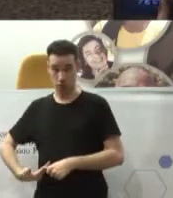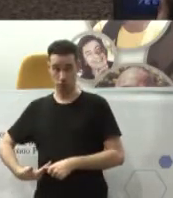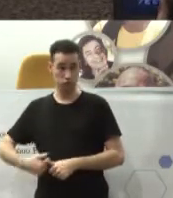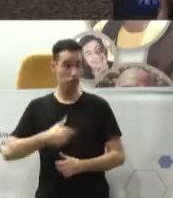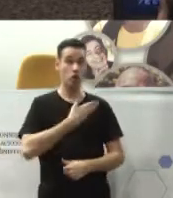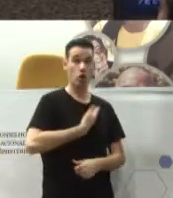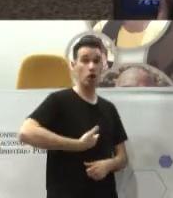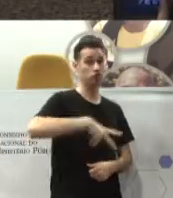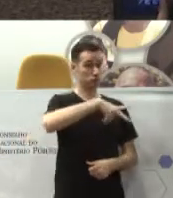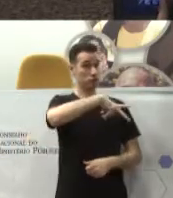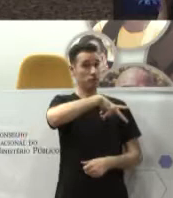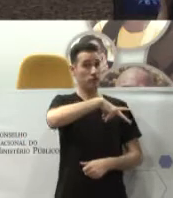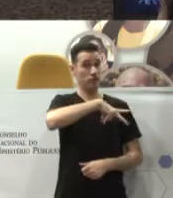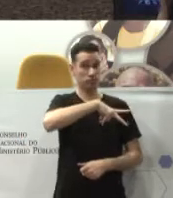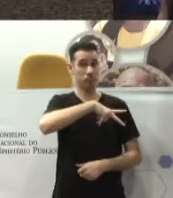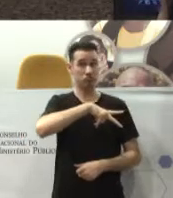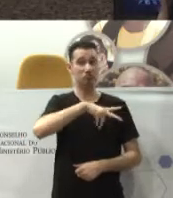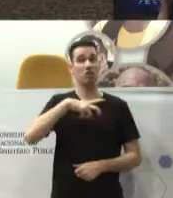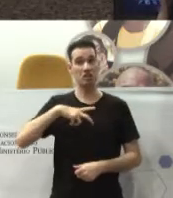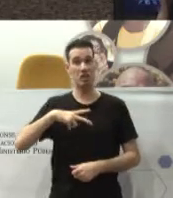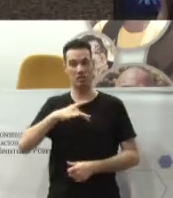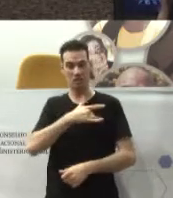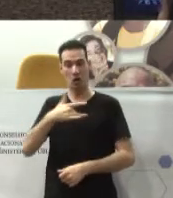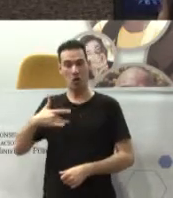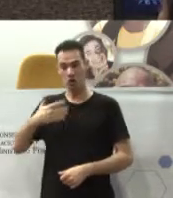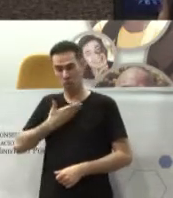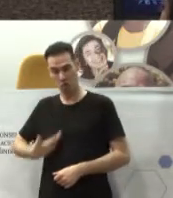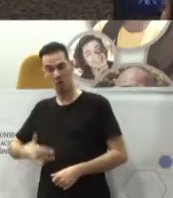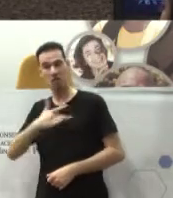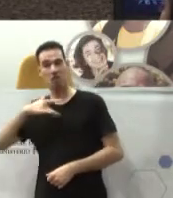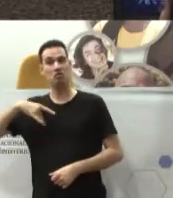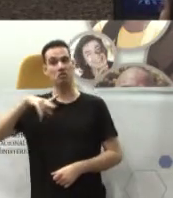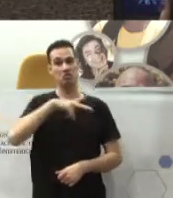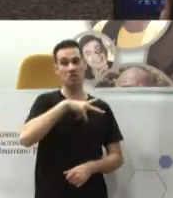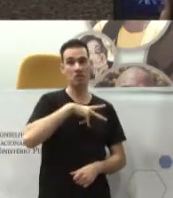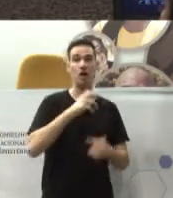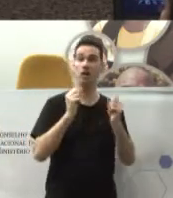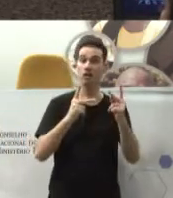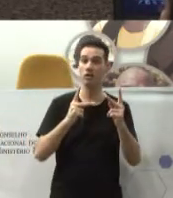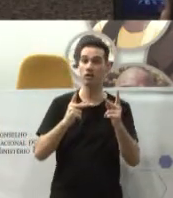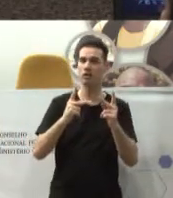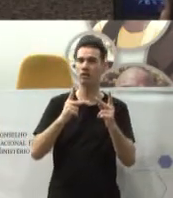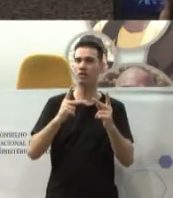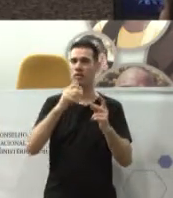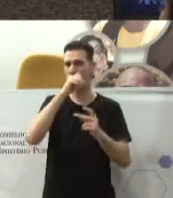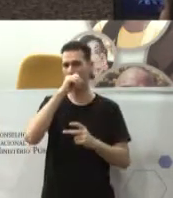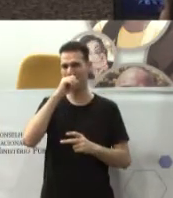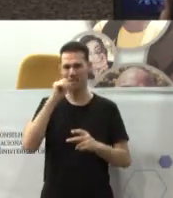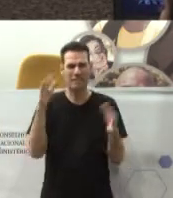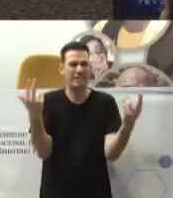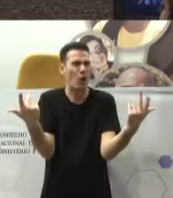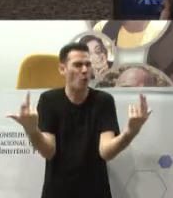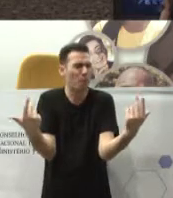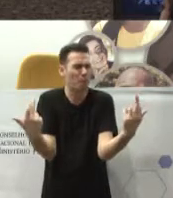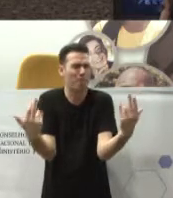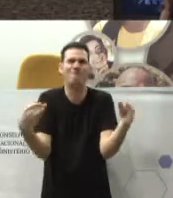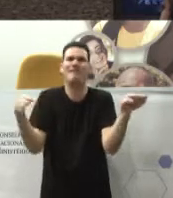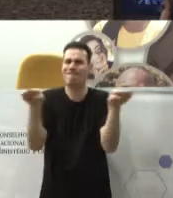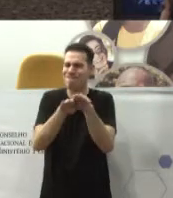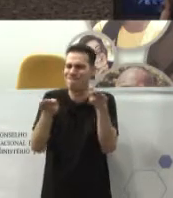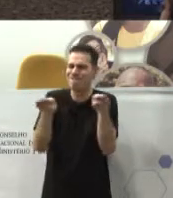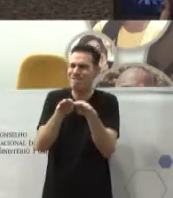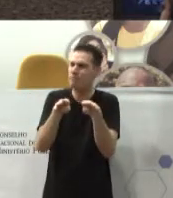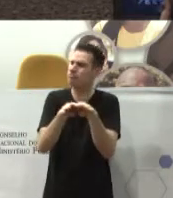suplementar, nessas 9. Saúde pública, nas outras 9. Isso não vamos ter nunca uma uniformidade. Até